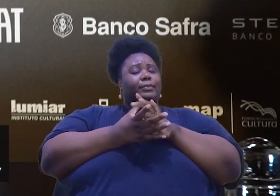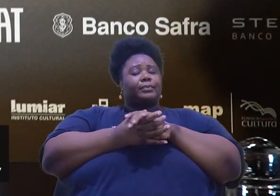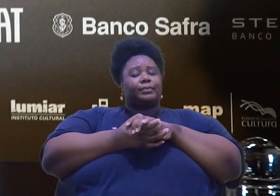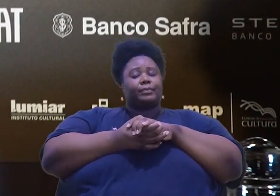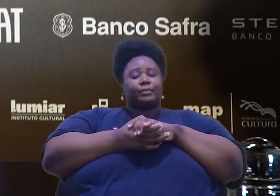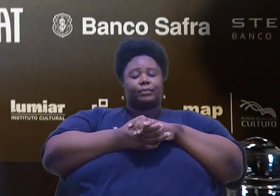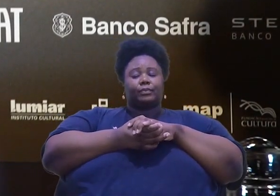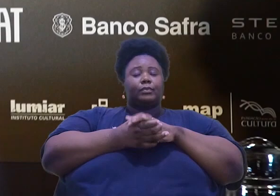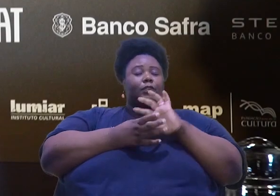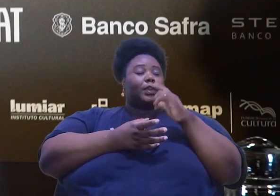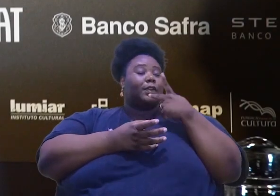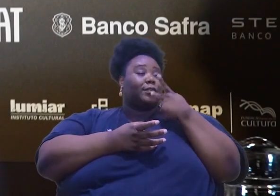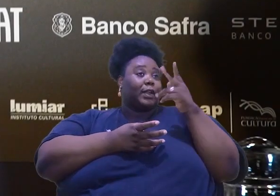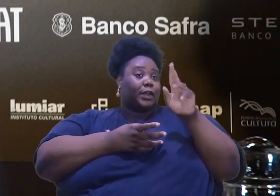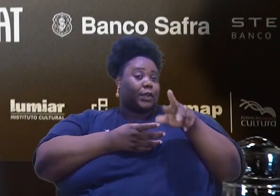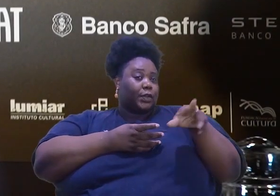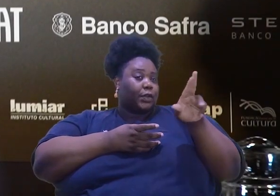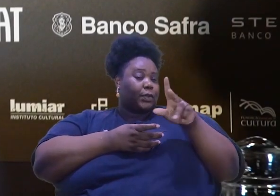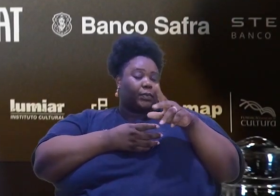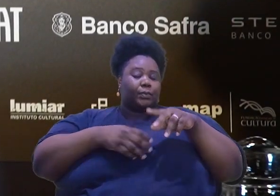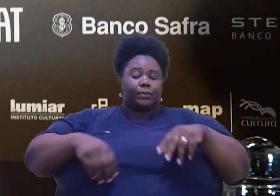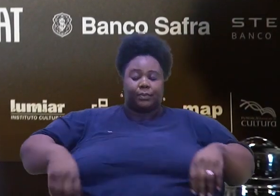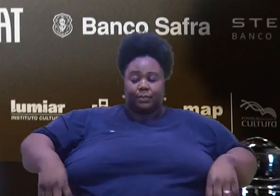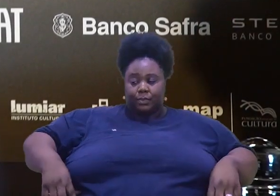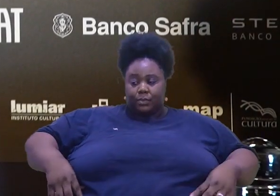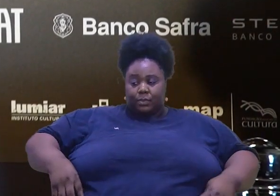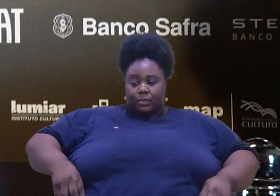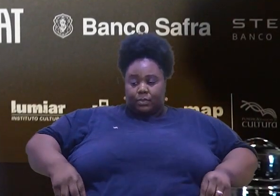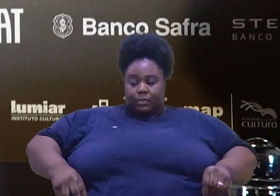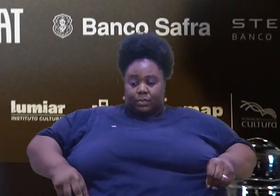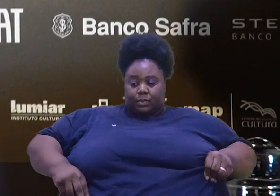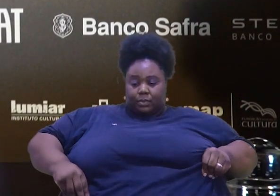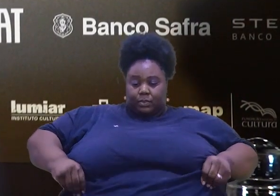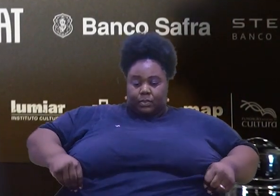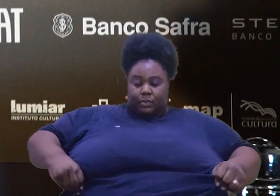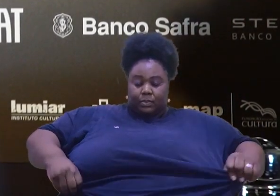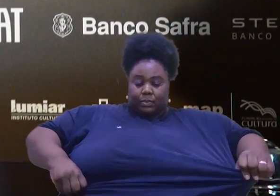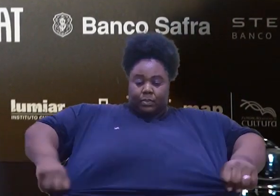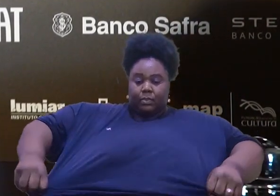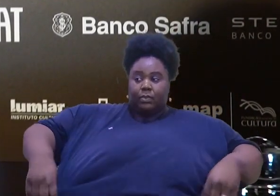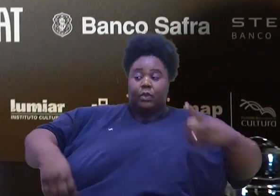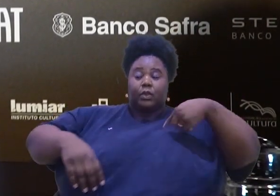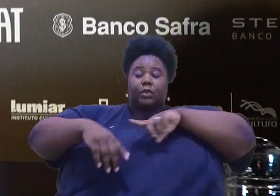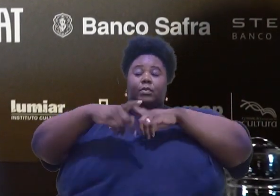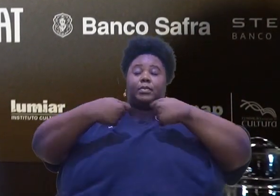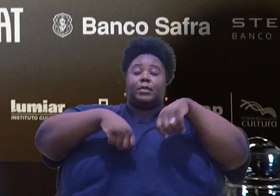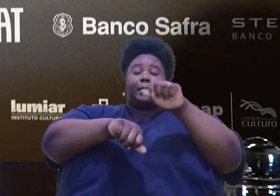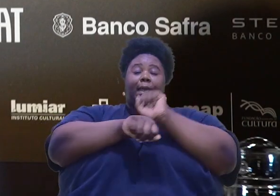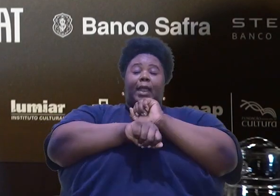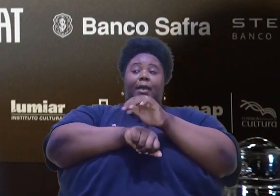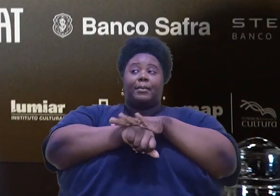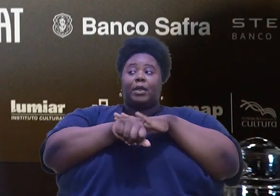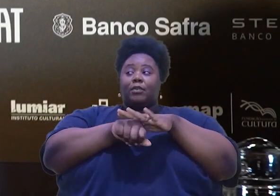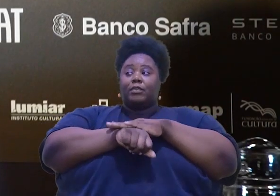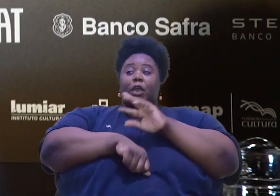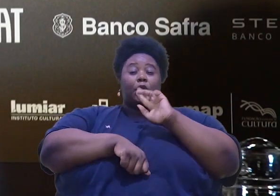vez em quando a gente se encontra, falei para o Frei Beto, nós temos de parar para conversar, porque não era a mesma